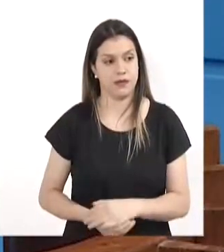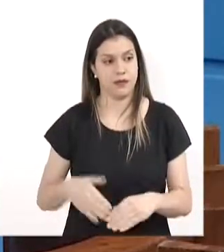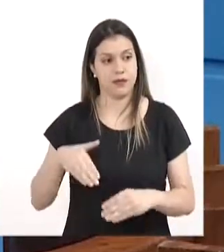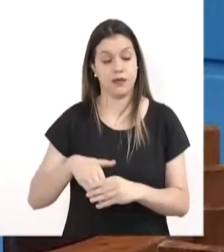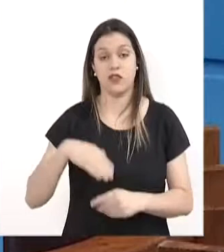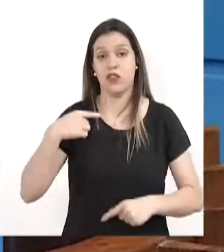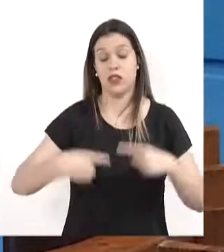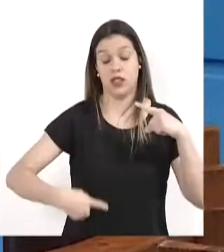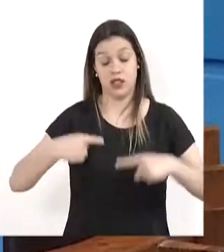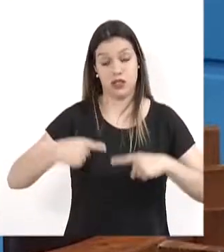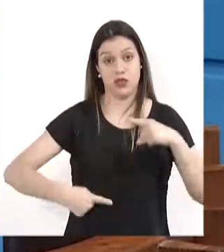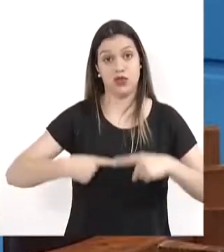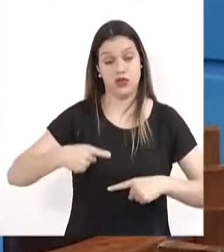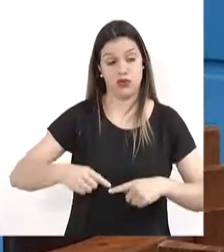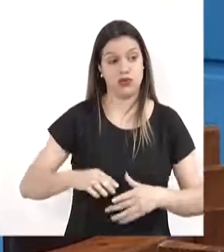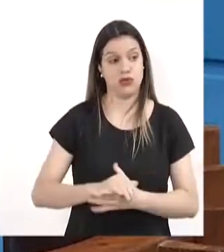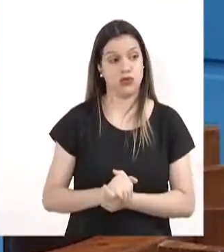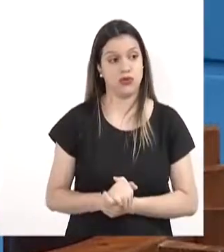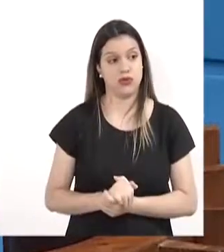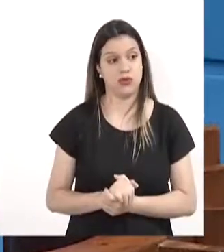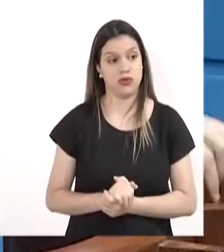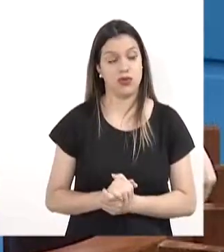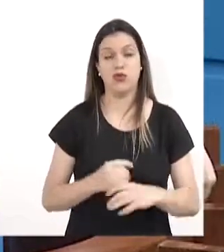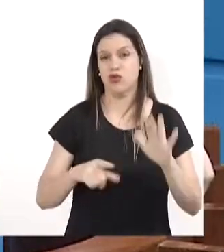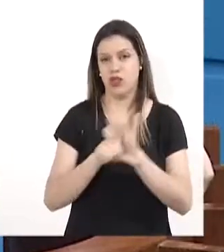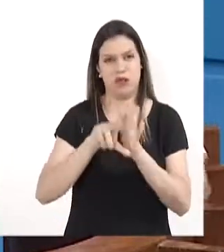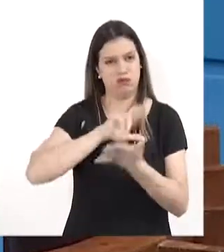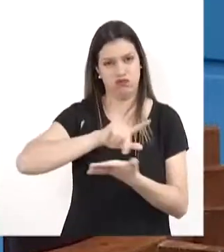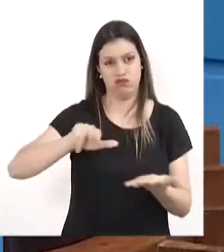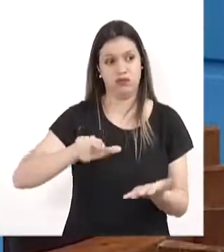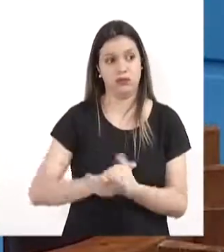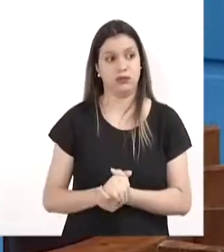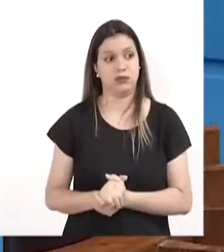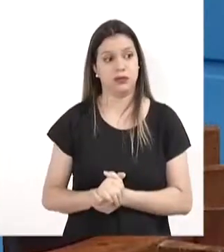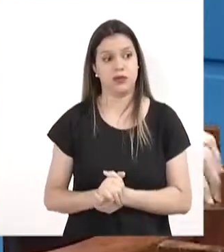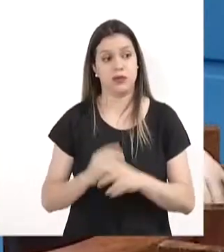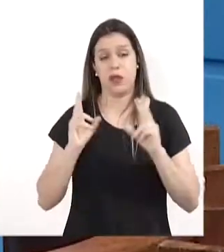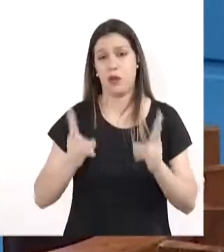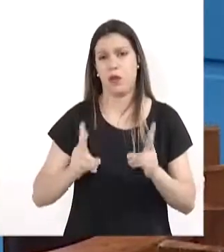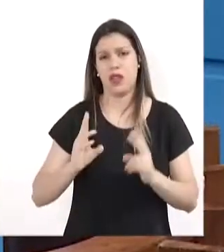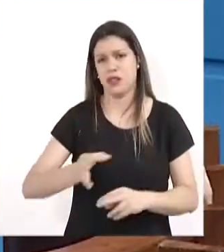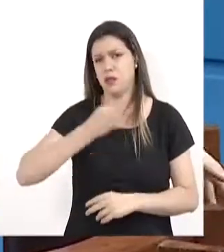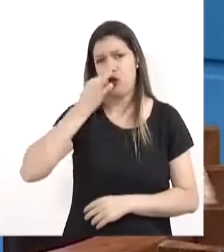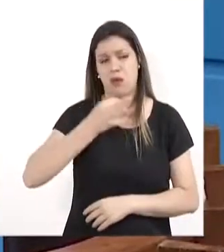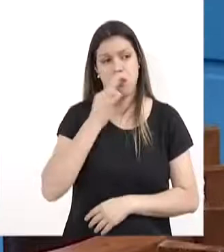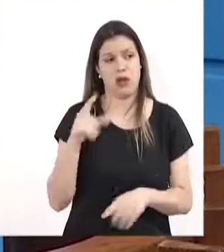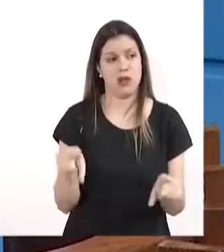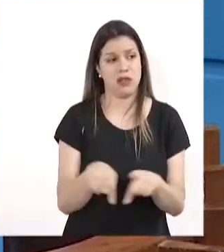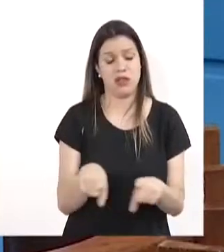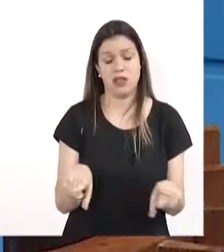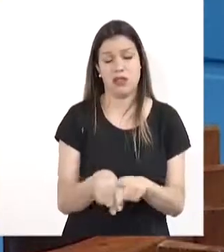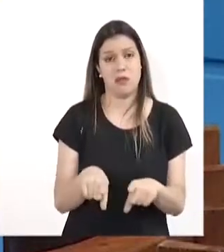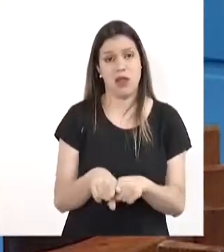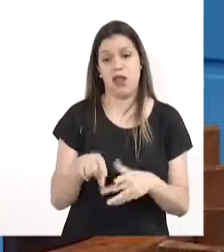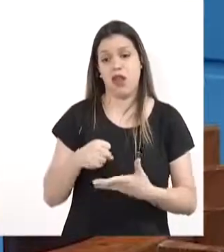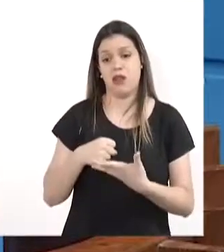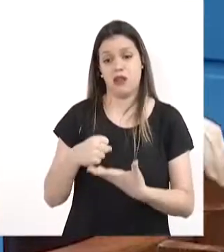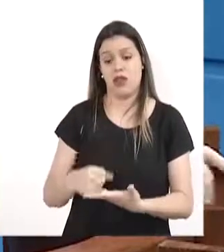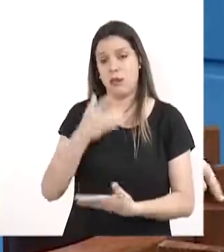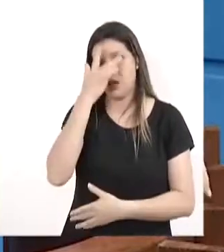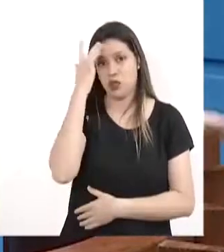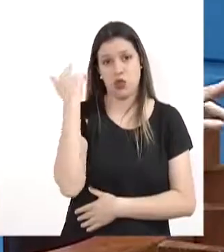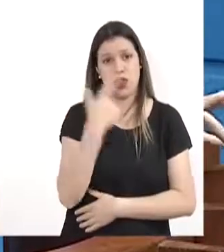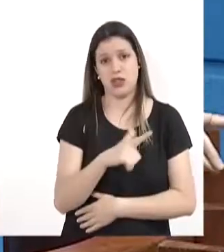discutir e refletir. Mas o mesmo argumento tem que servir em prol da população que não tem condição. Ou o cara que não